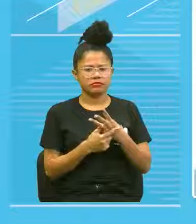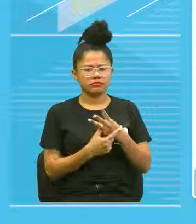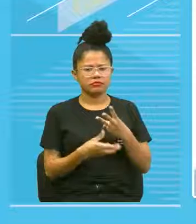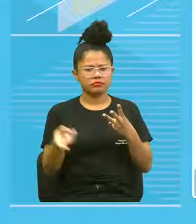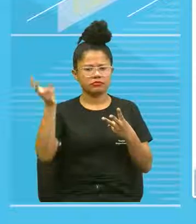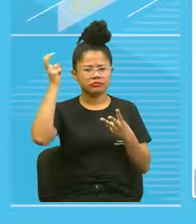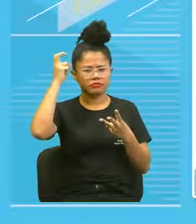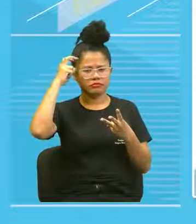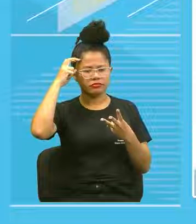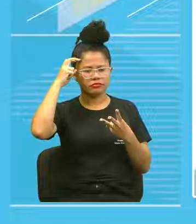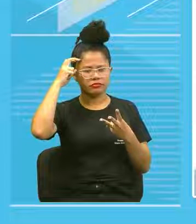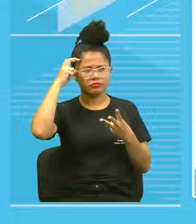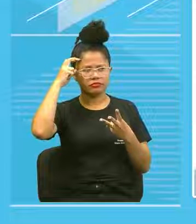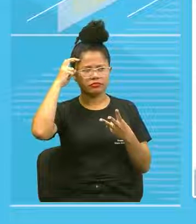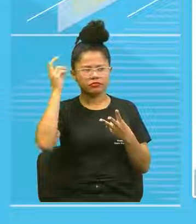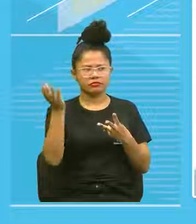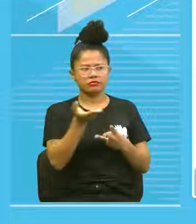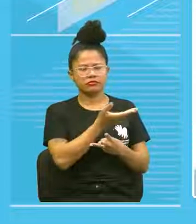culturas agrícolas